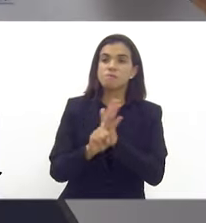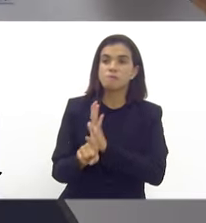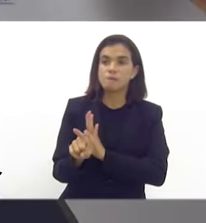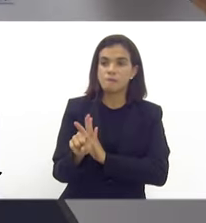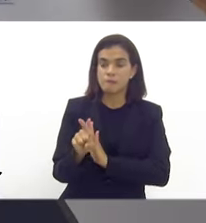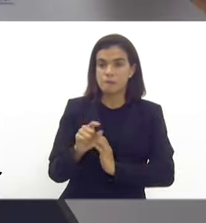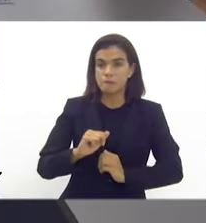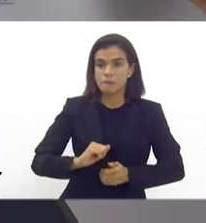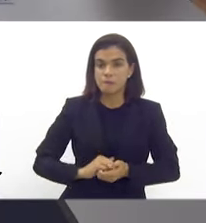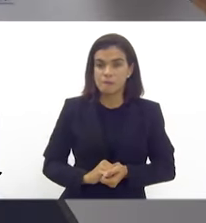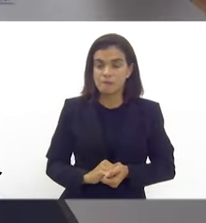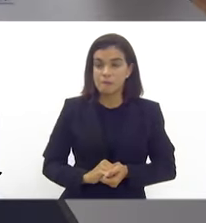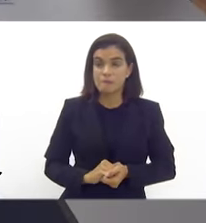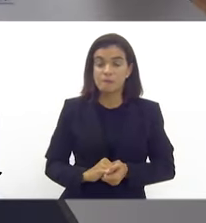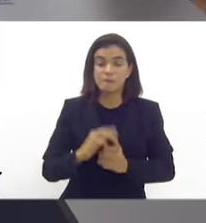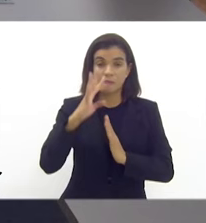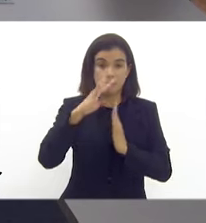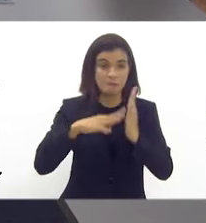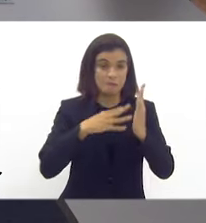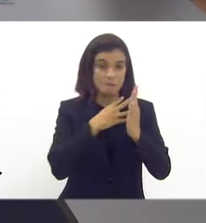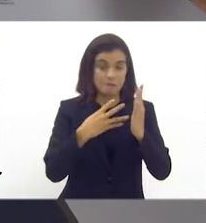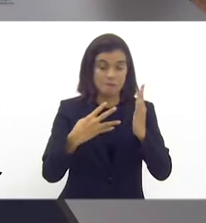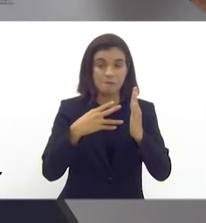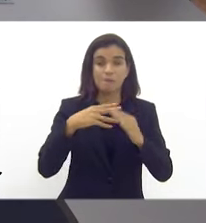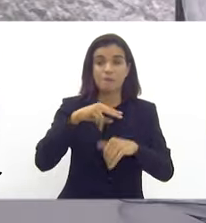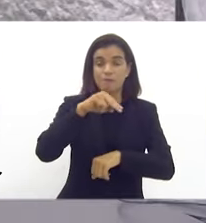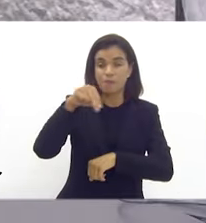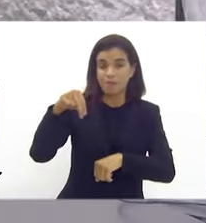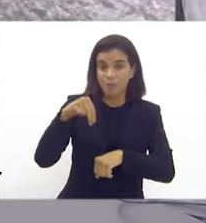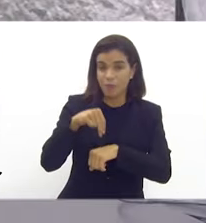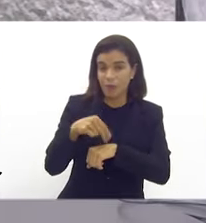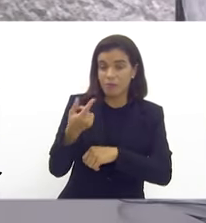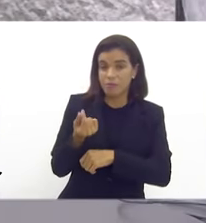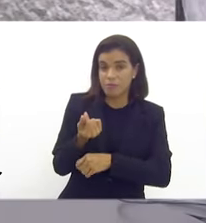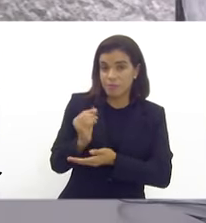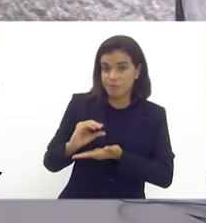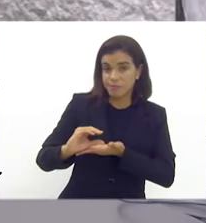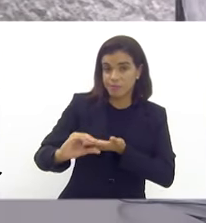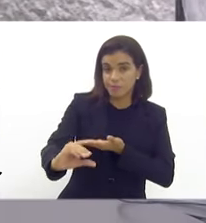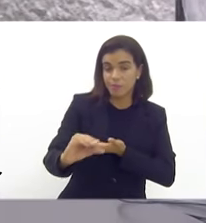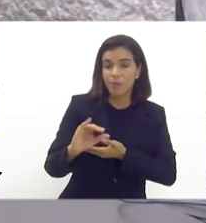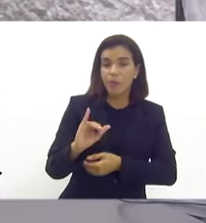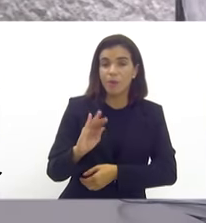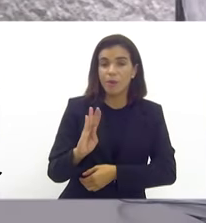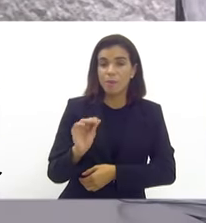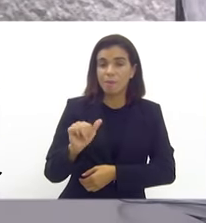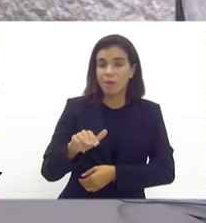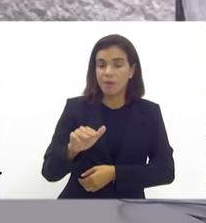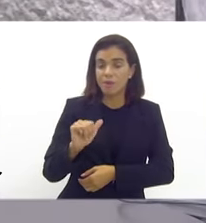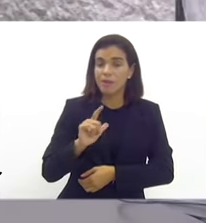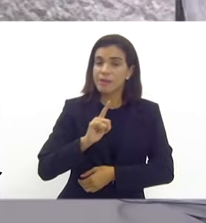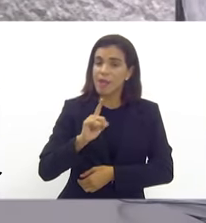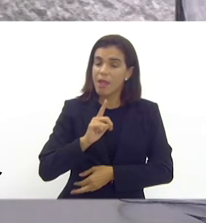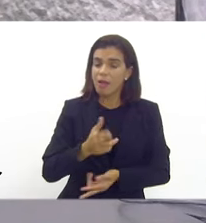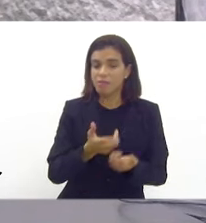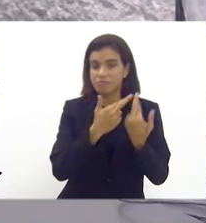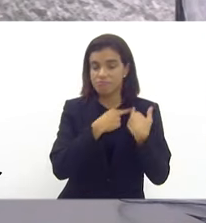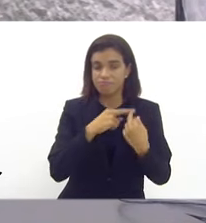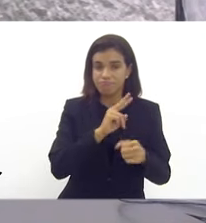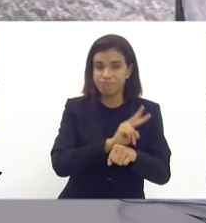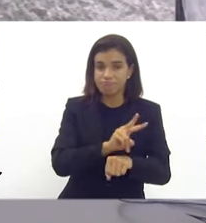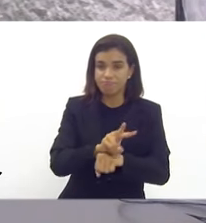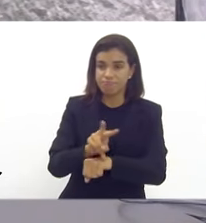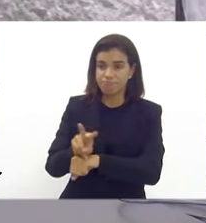Senhor de acordo com o Plano Nacional de gerenciamento de costeio o Ibama tem a função de conservação proteção às